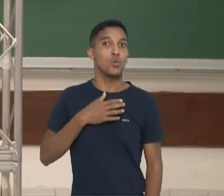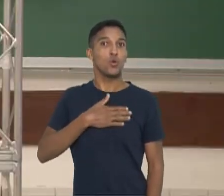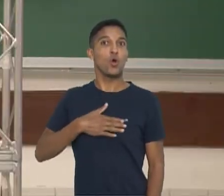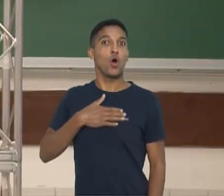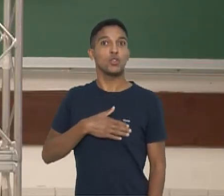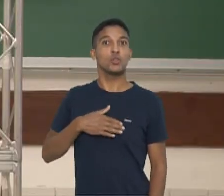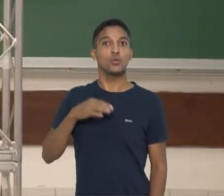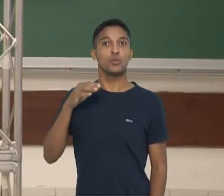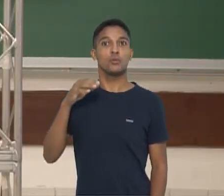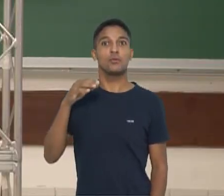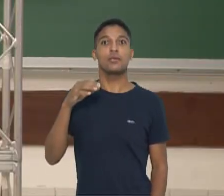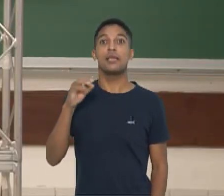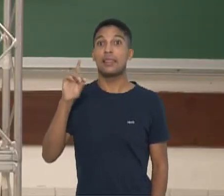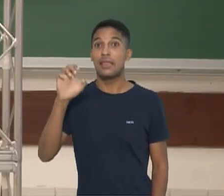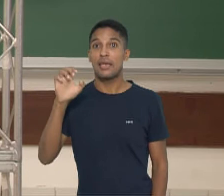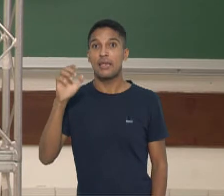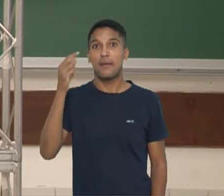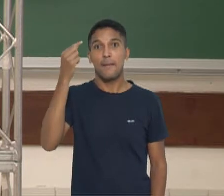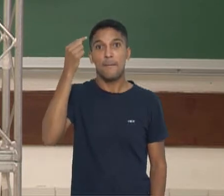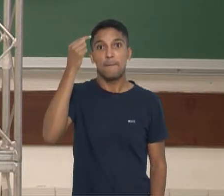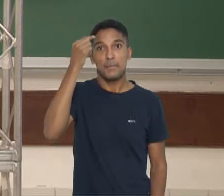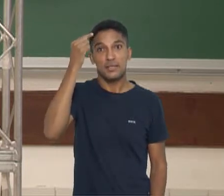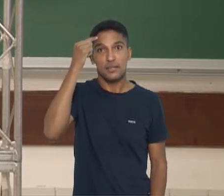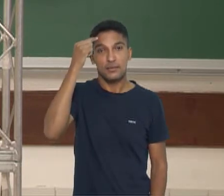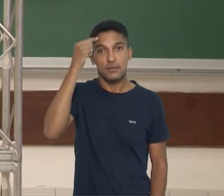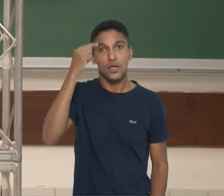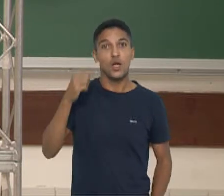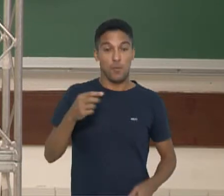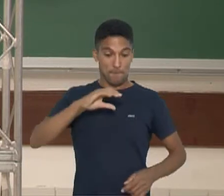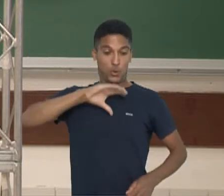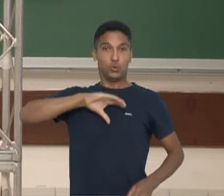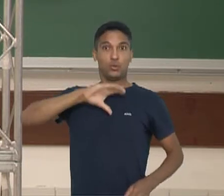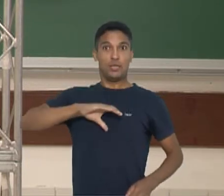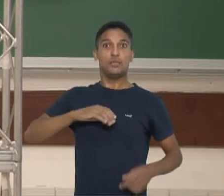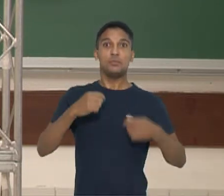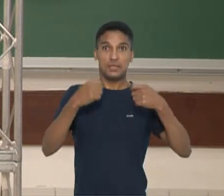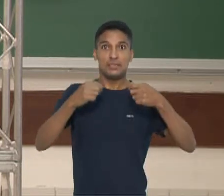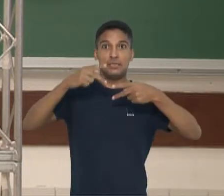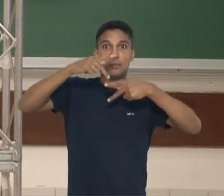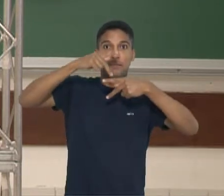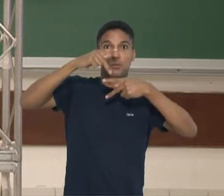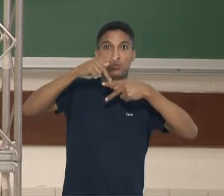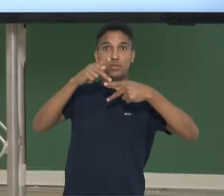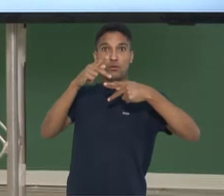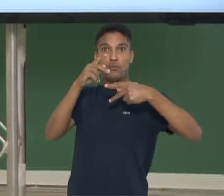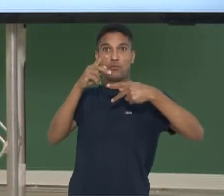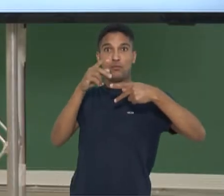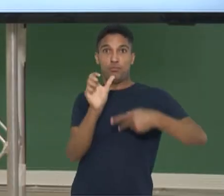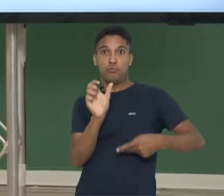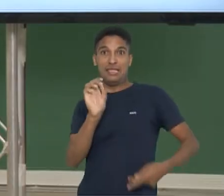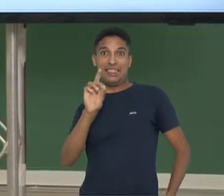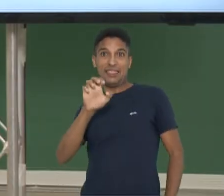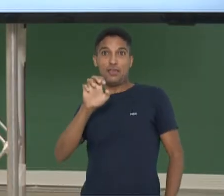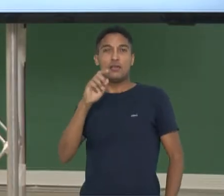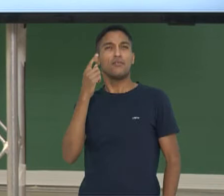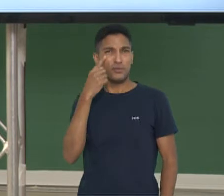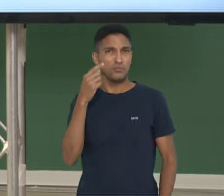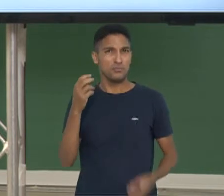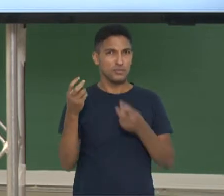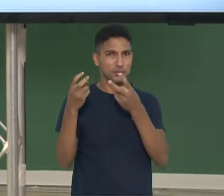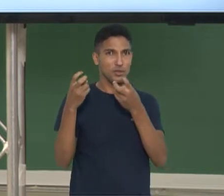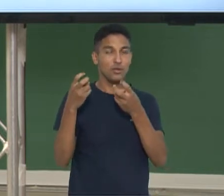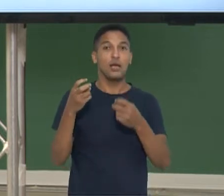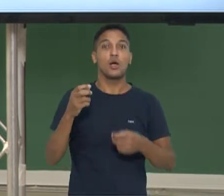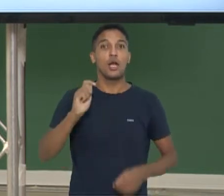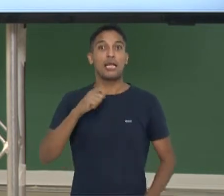gostar precisa de uma preposição, né? Por exemplo, a preposição de, como vocês estão vendo aqui no cantinho, né? Em